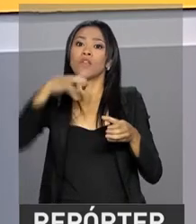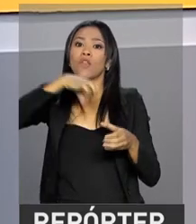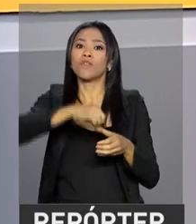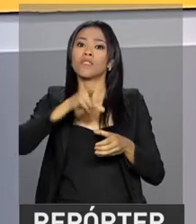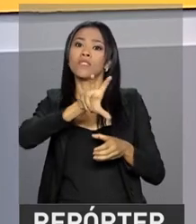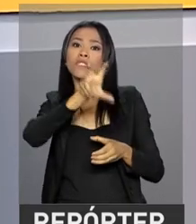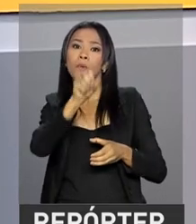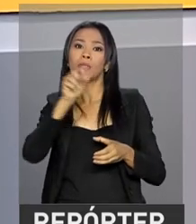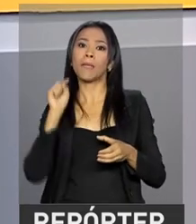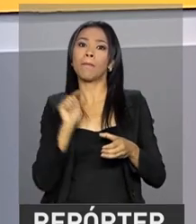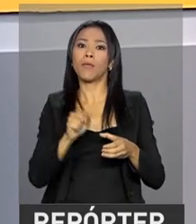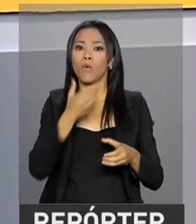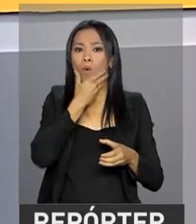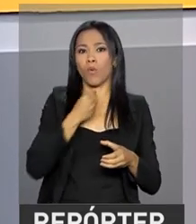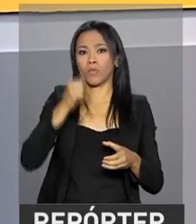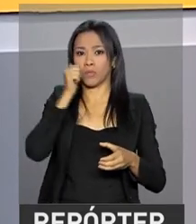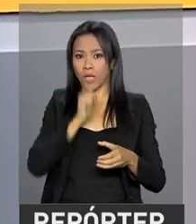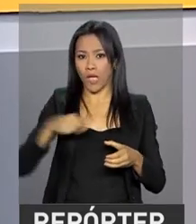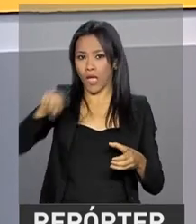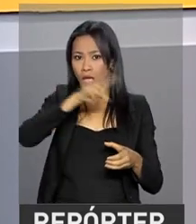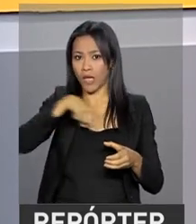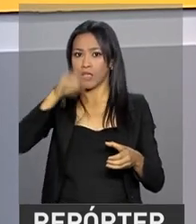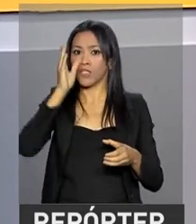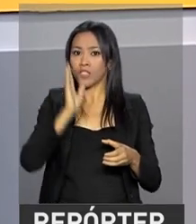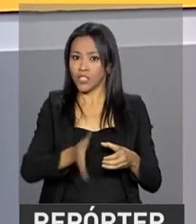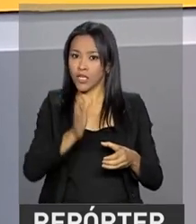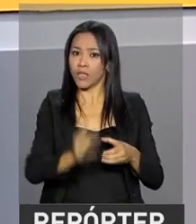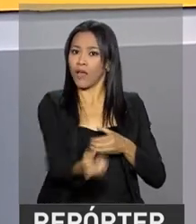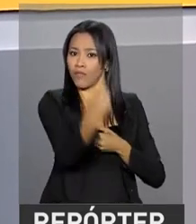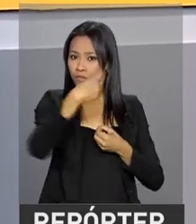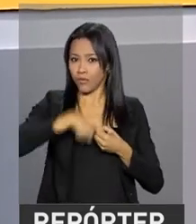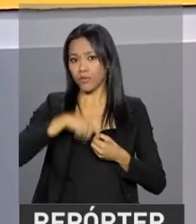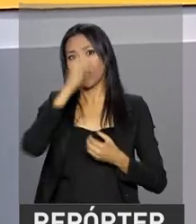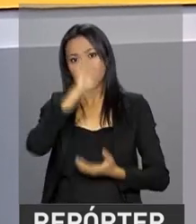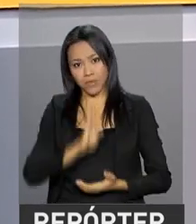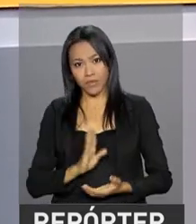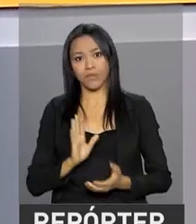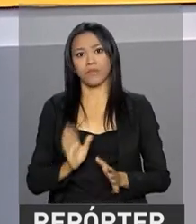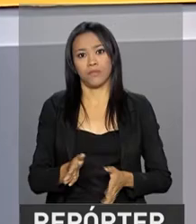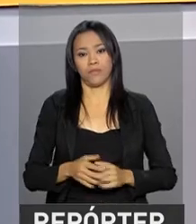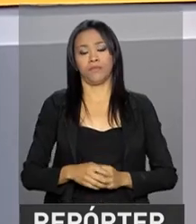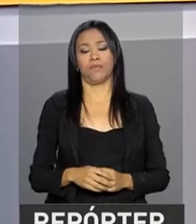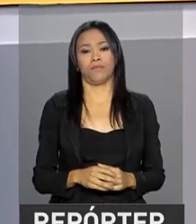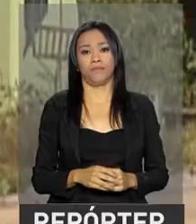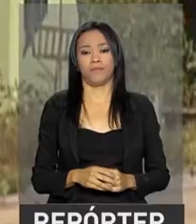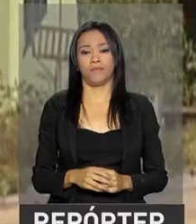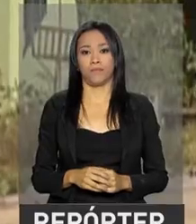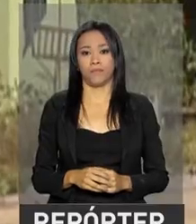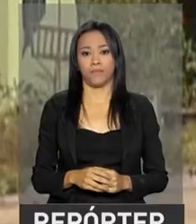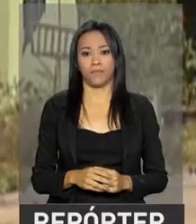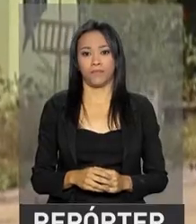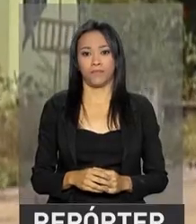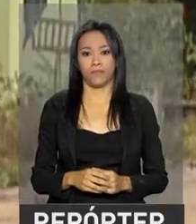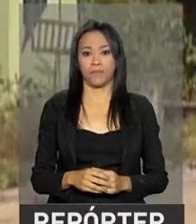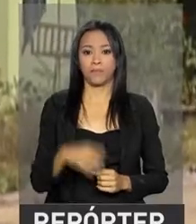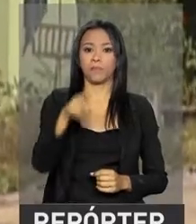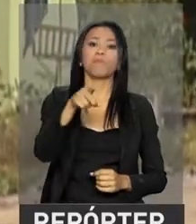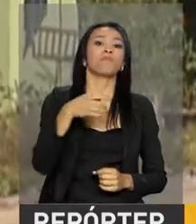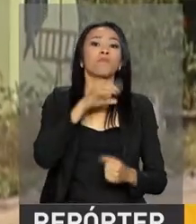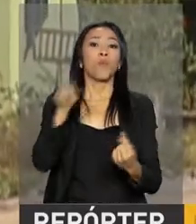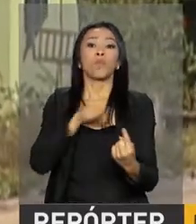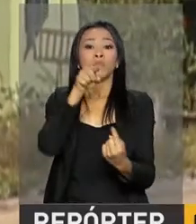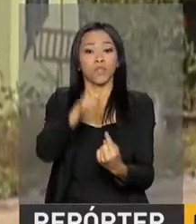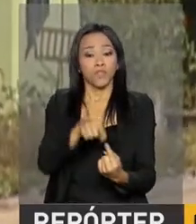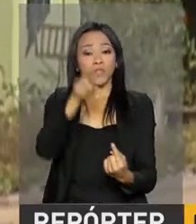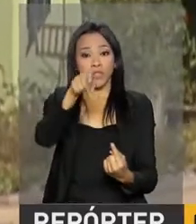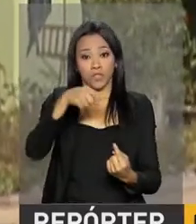950 mil homens e mulheres está fazendo as malas para voltar pra casa o objetivo da missão